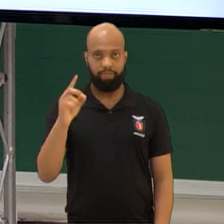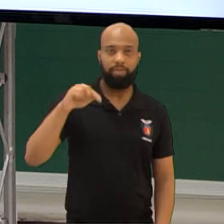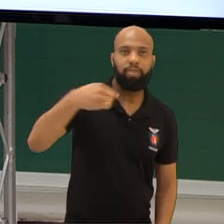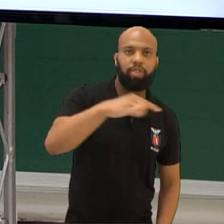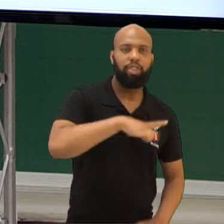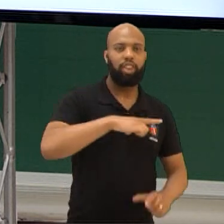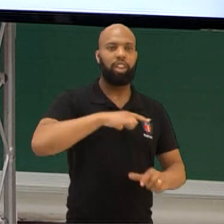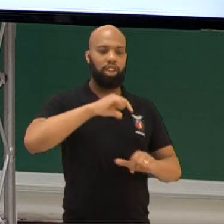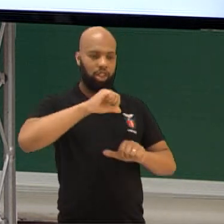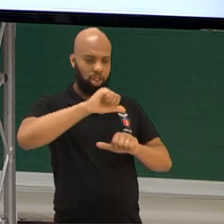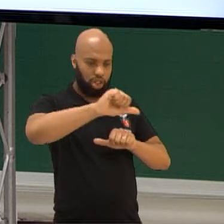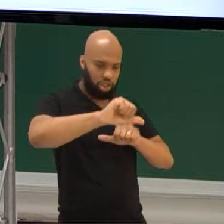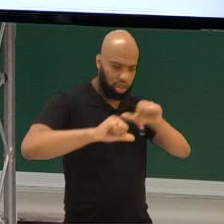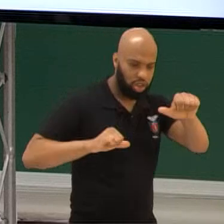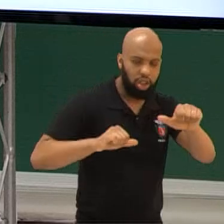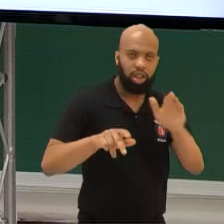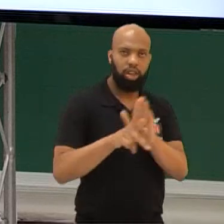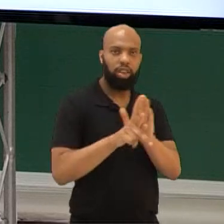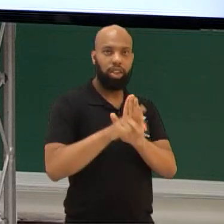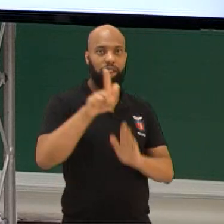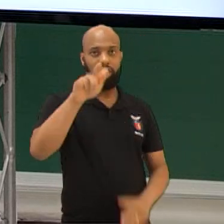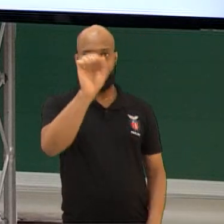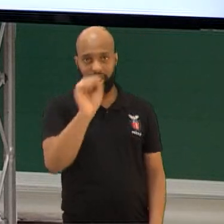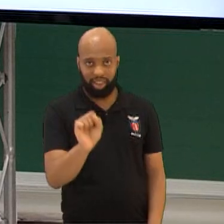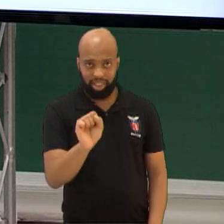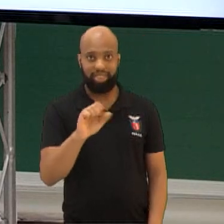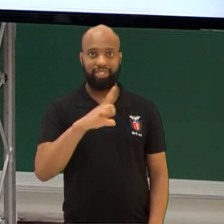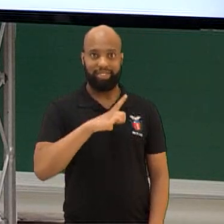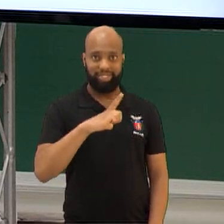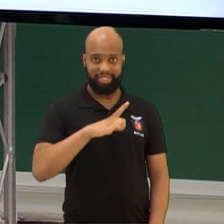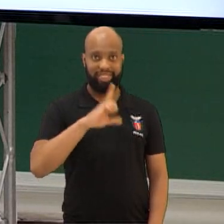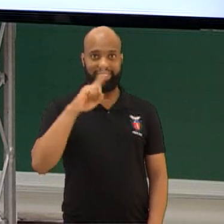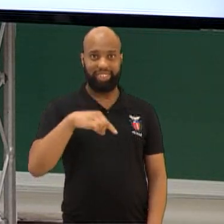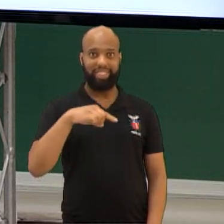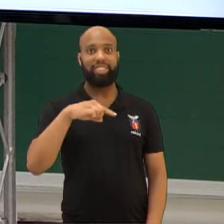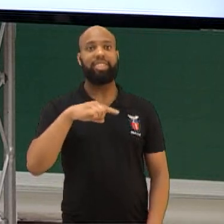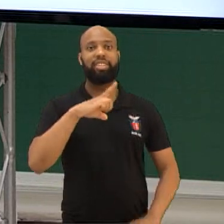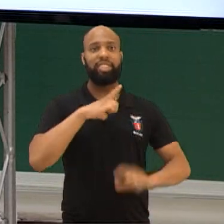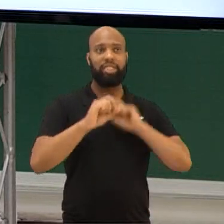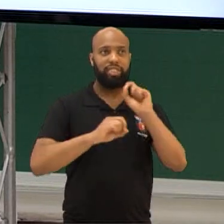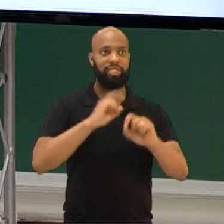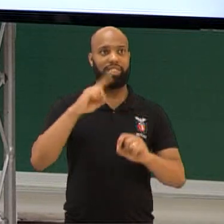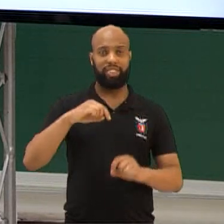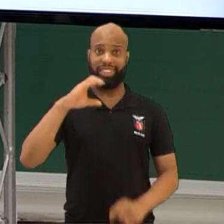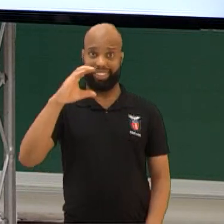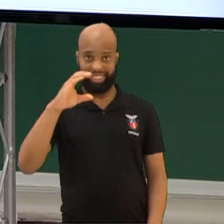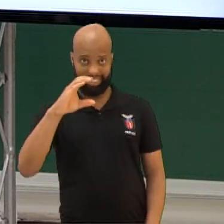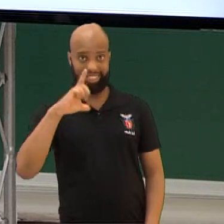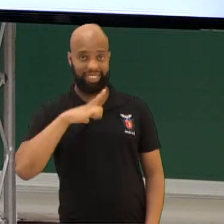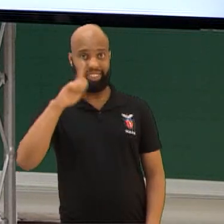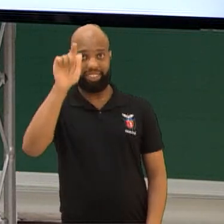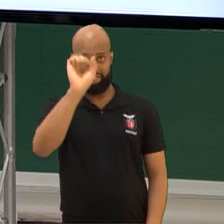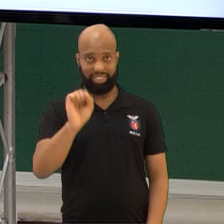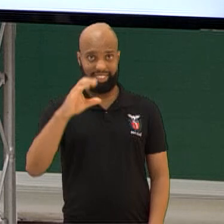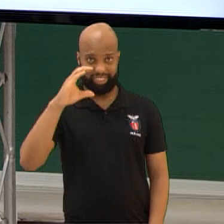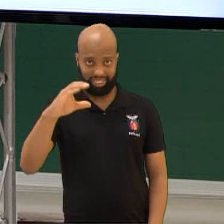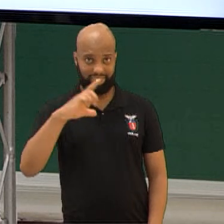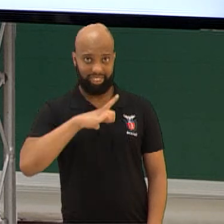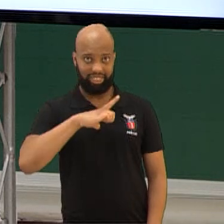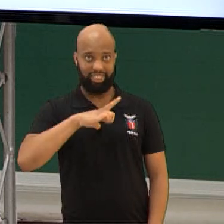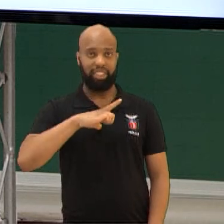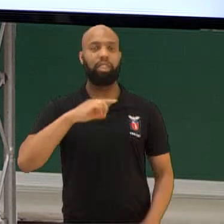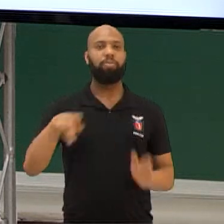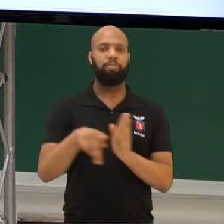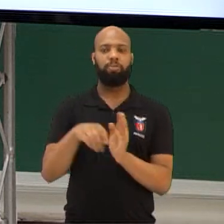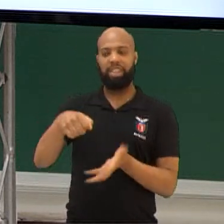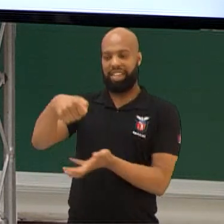Havendo a troca gasosa, esse ar rico em gás carbônico vai ser passado para os sacos aéreos. Tá? Então, aqui nós